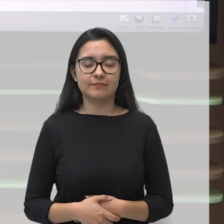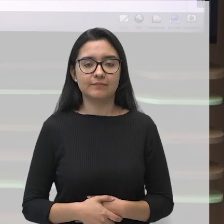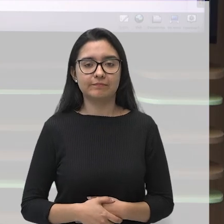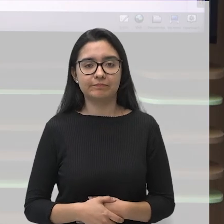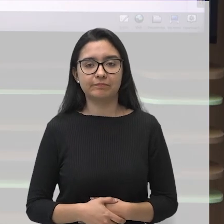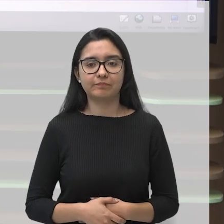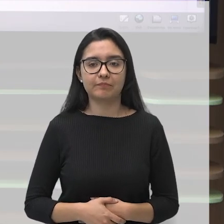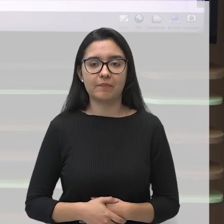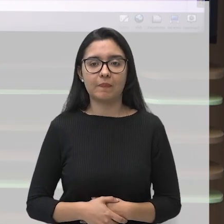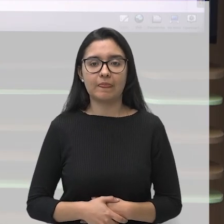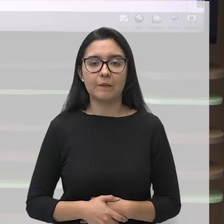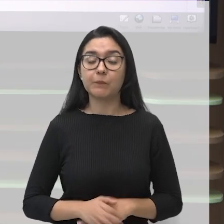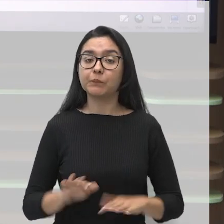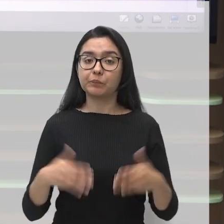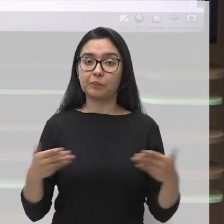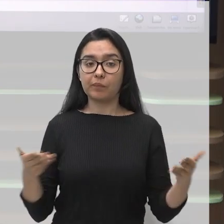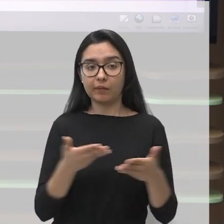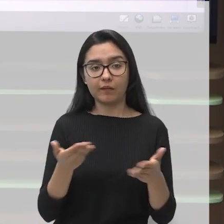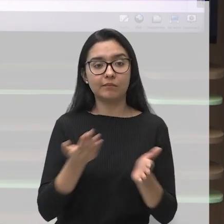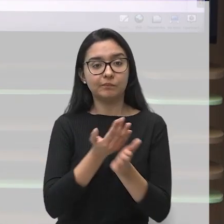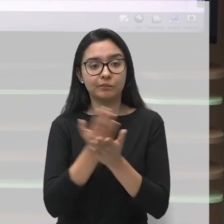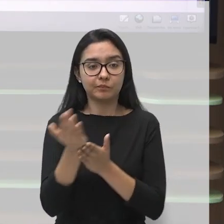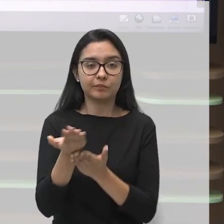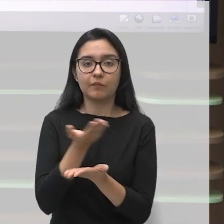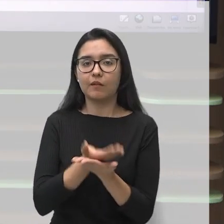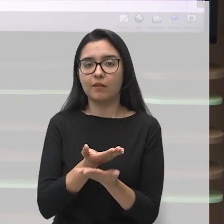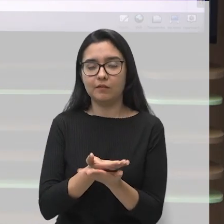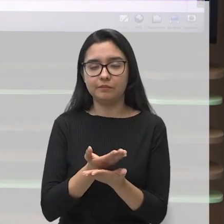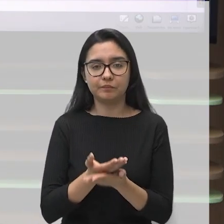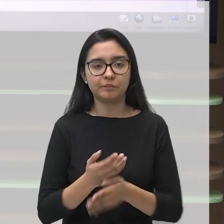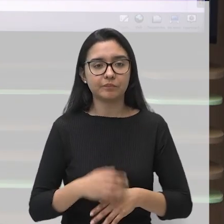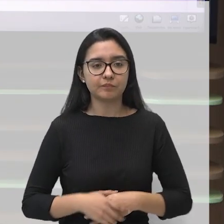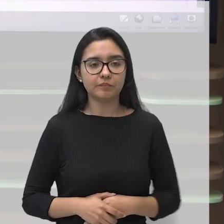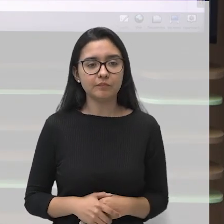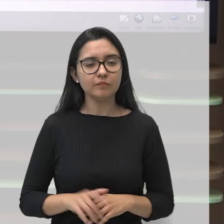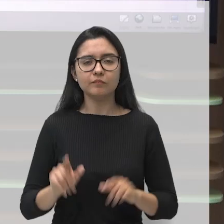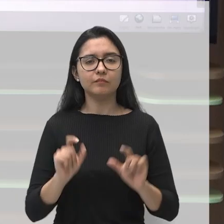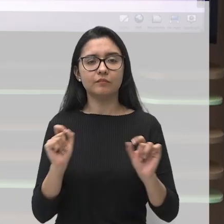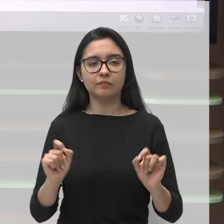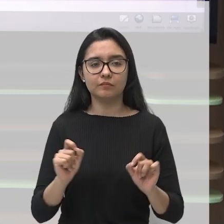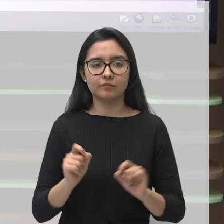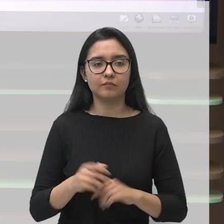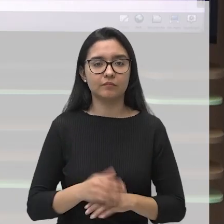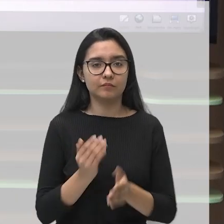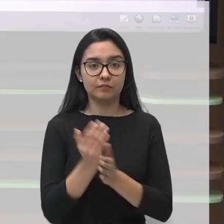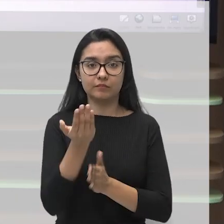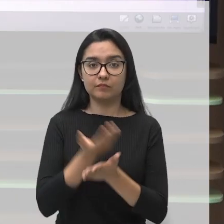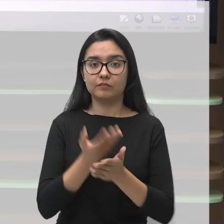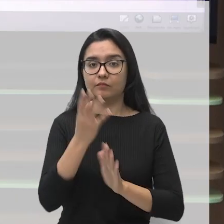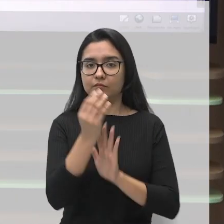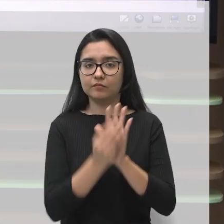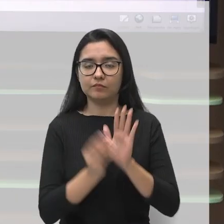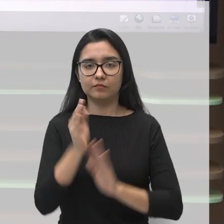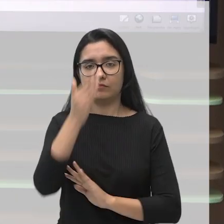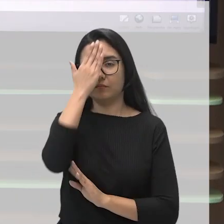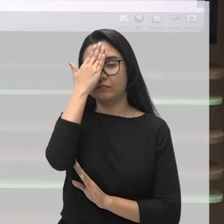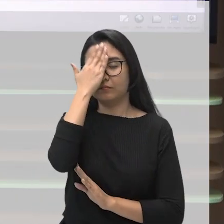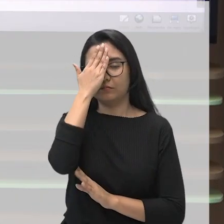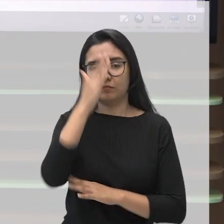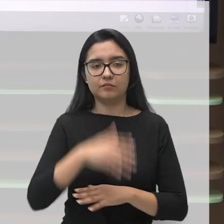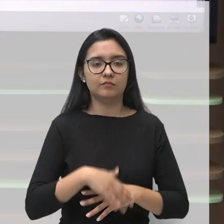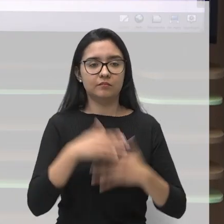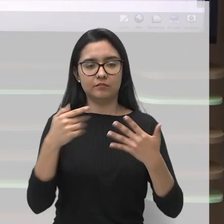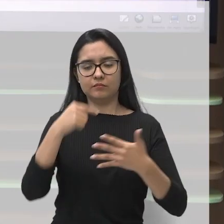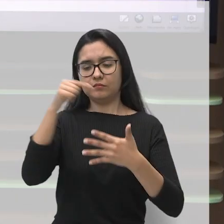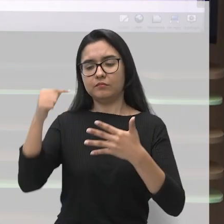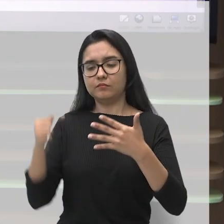Muito bem, agora que estamos de posse aí do nosso conteúdo da aula de hoje, vamos dar início aí à mesma, tornando aí com os tópicos